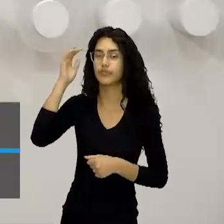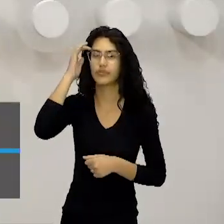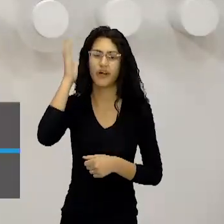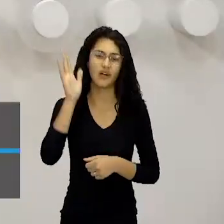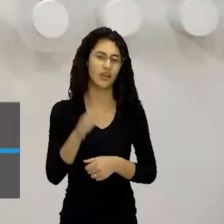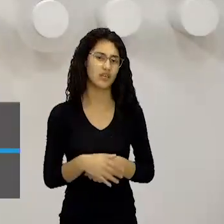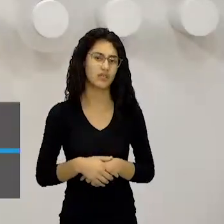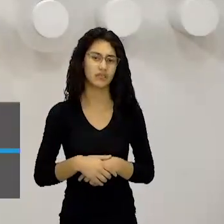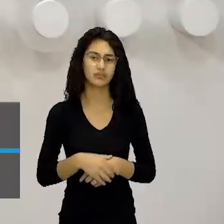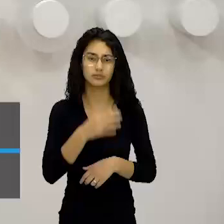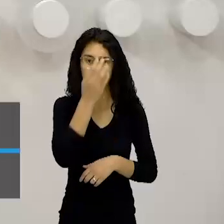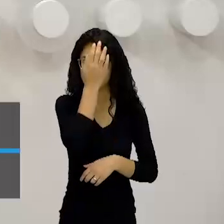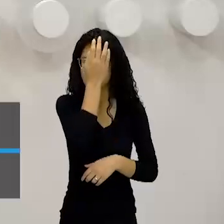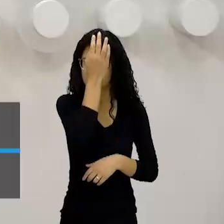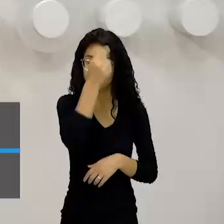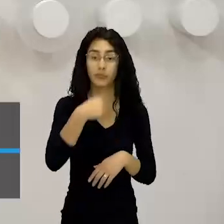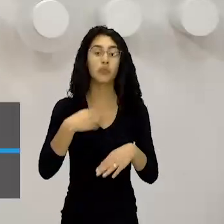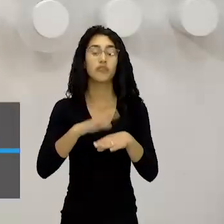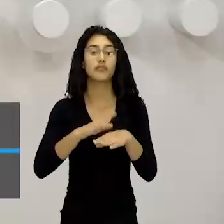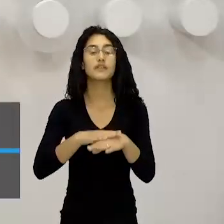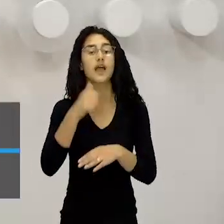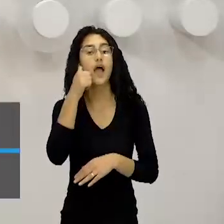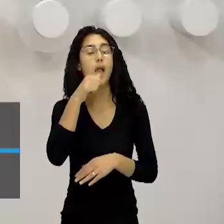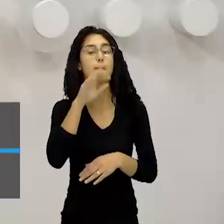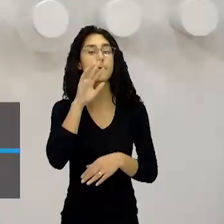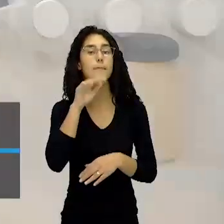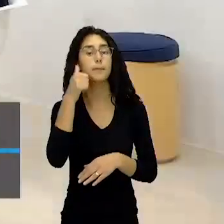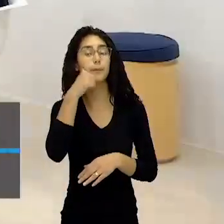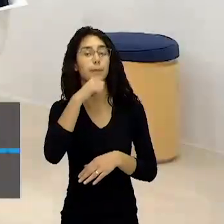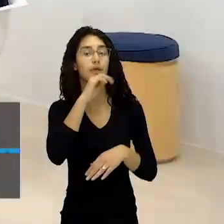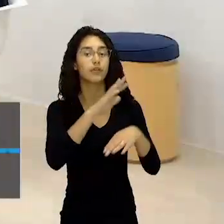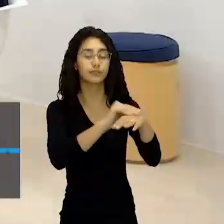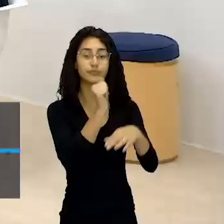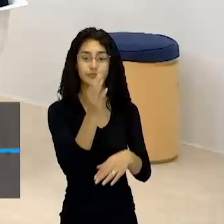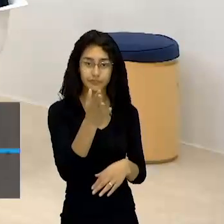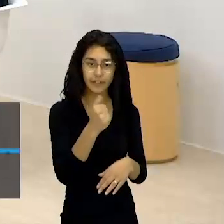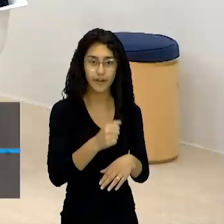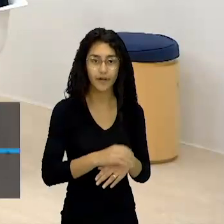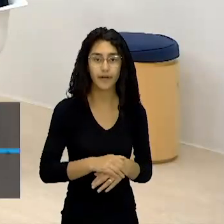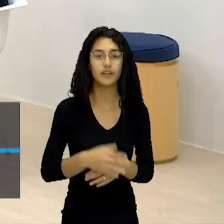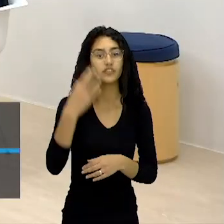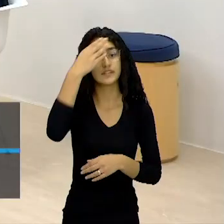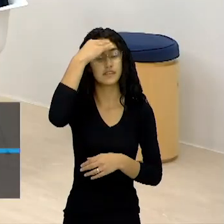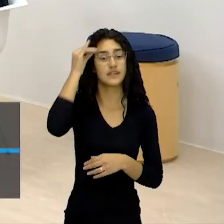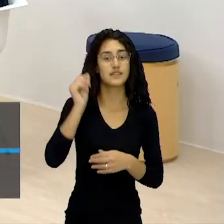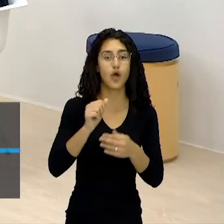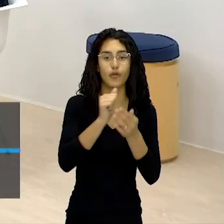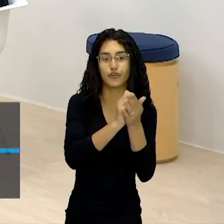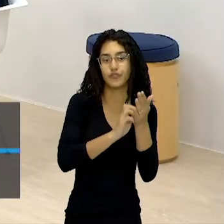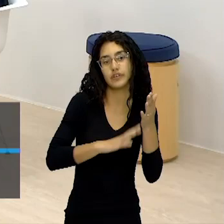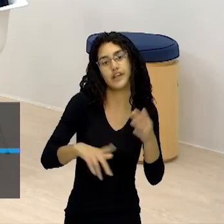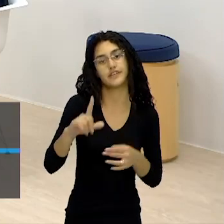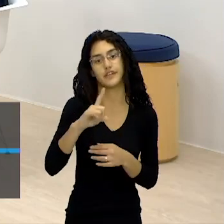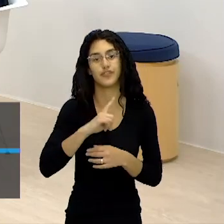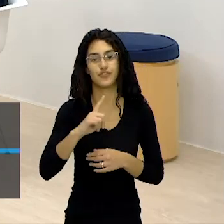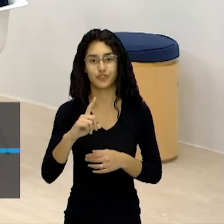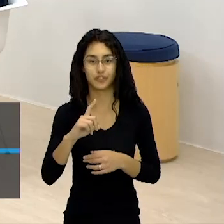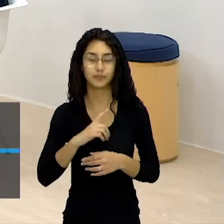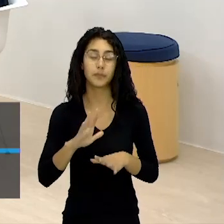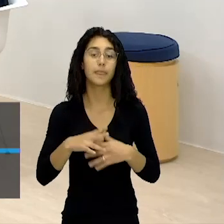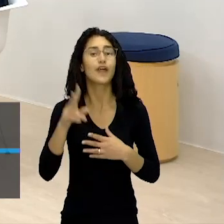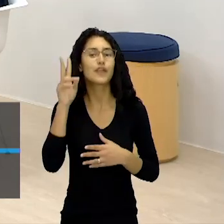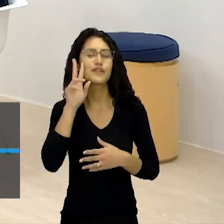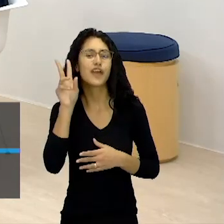eu vou fazer. Aí a mãe chama: filho, vem aqui. Aí ele já esqueceu que ele tinha um montão de tarefa para fazer e quando ele